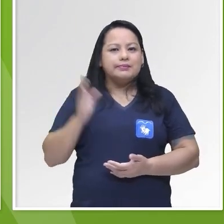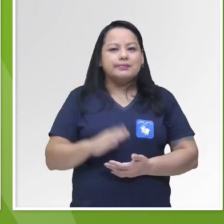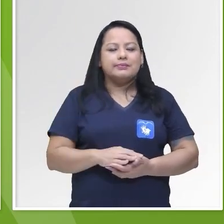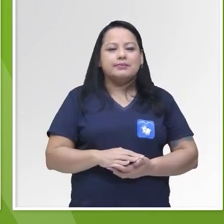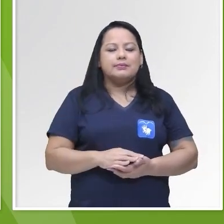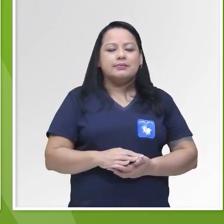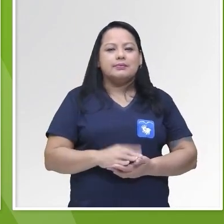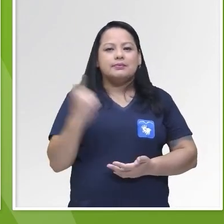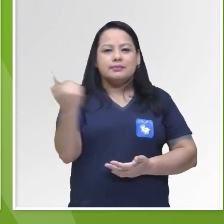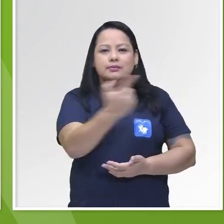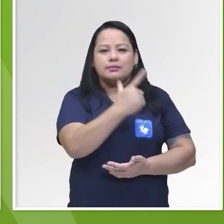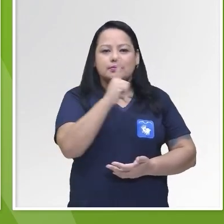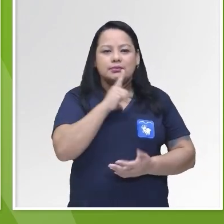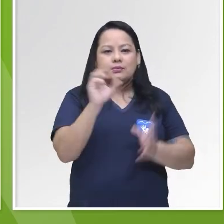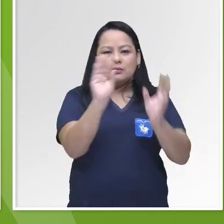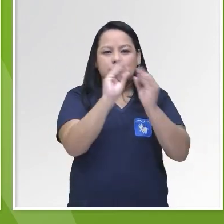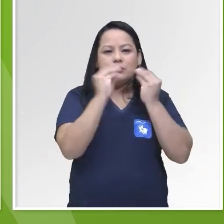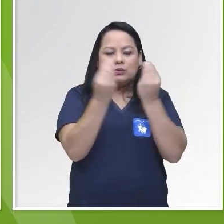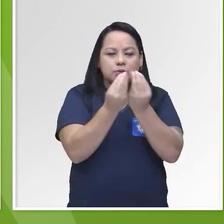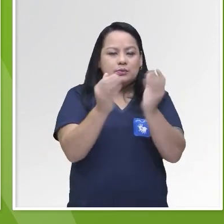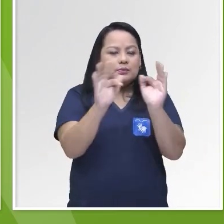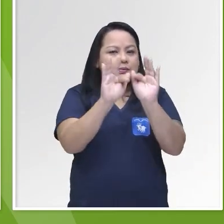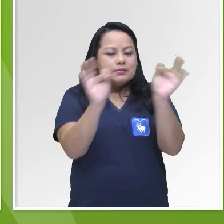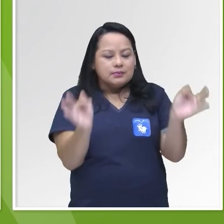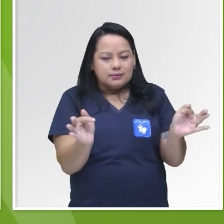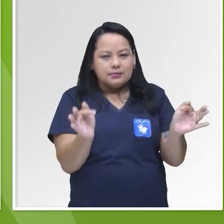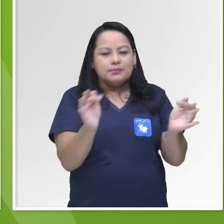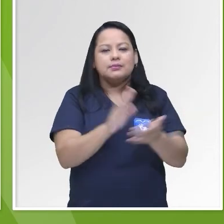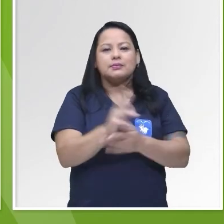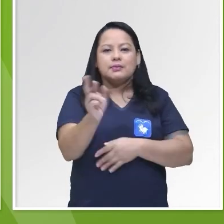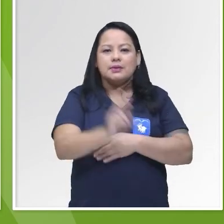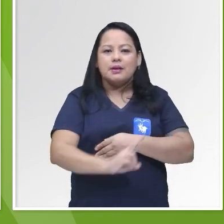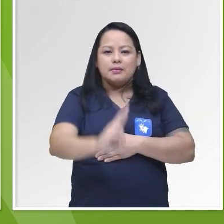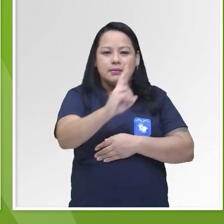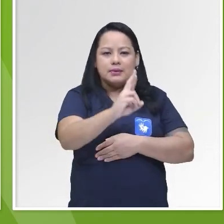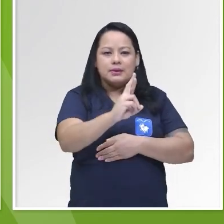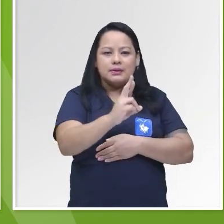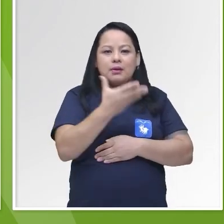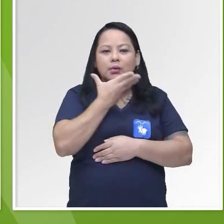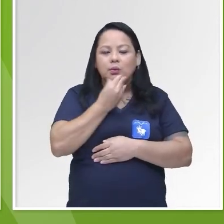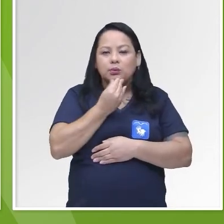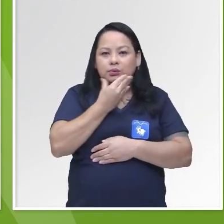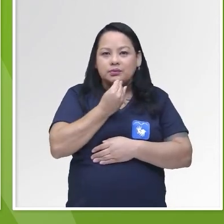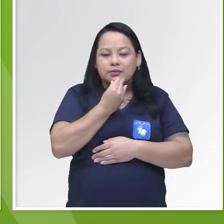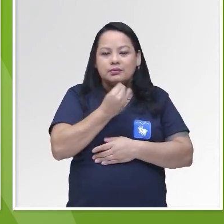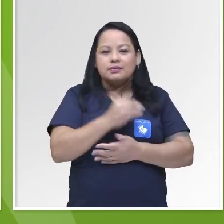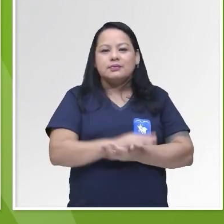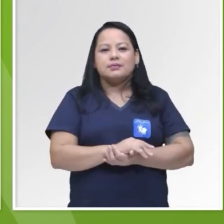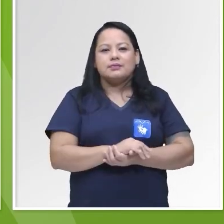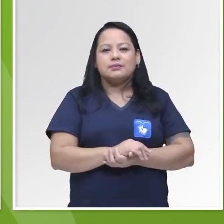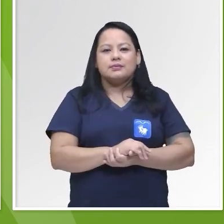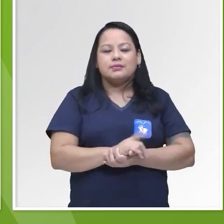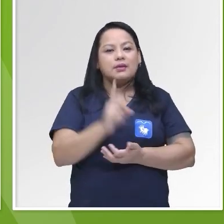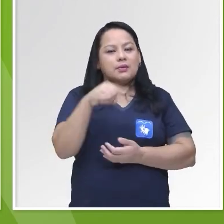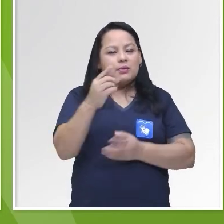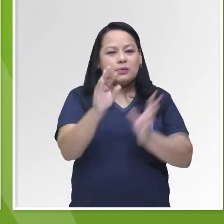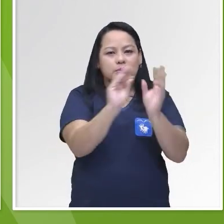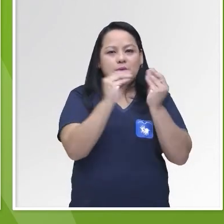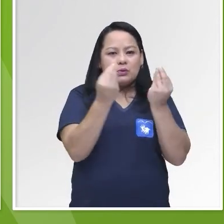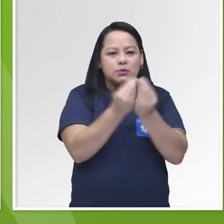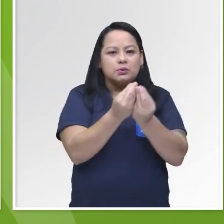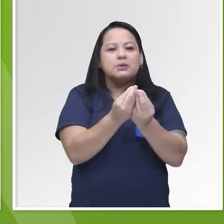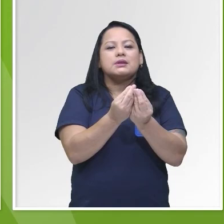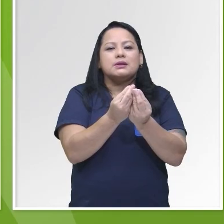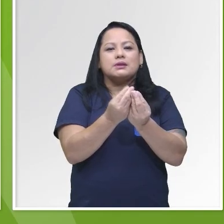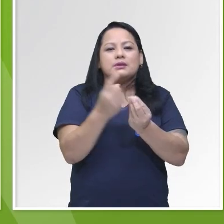Nós temos aqui uma substância simples, né, representada por um garoto, e ali uma substância